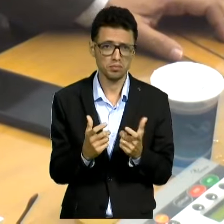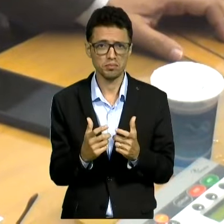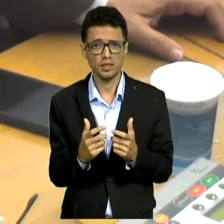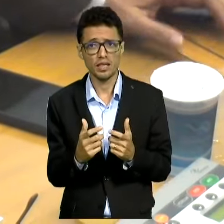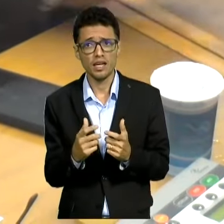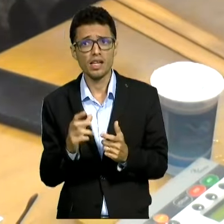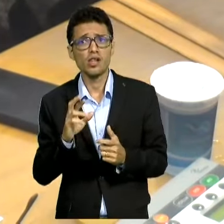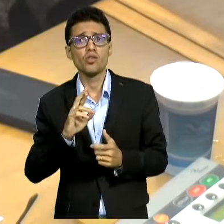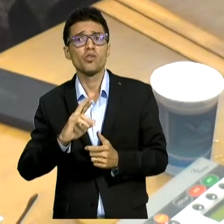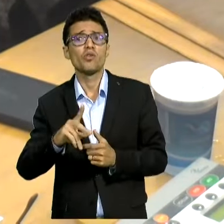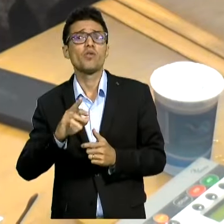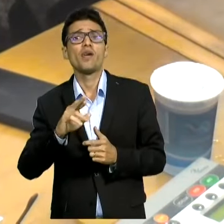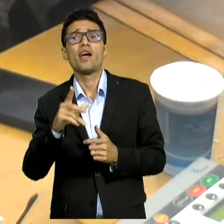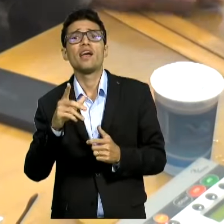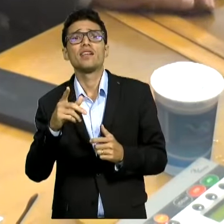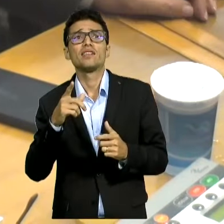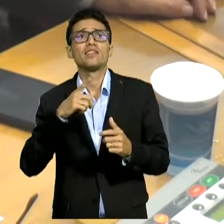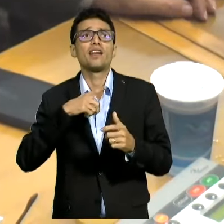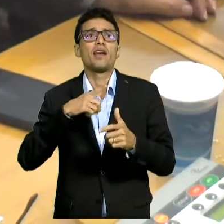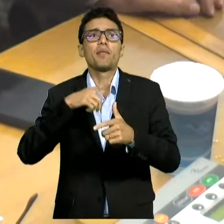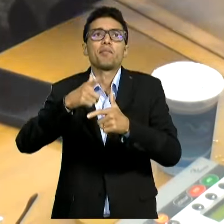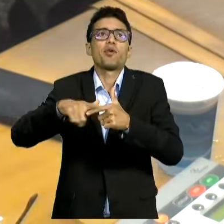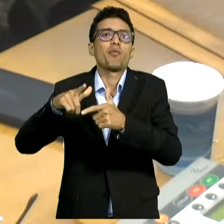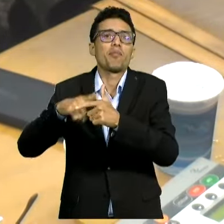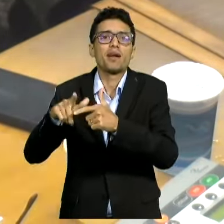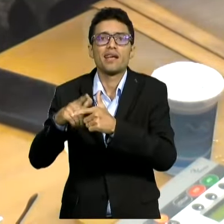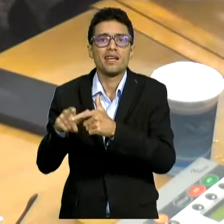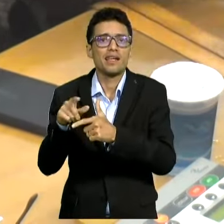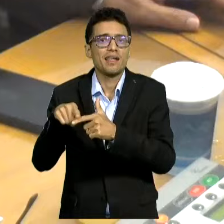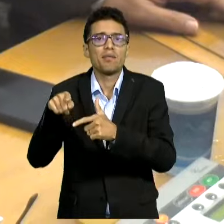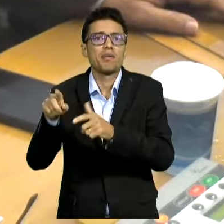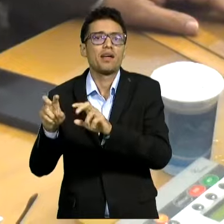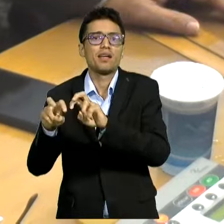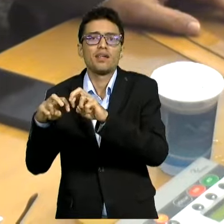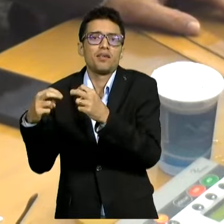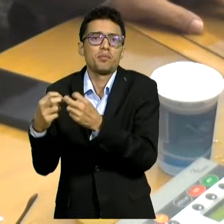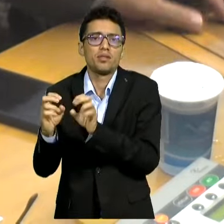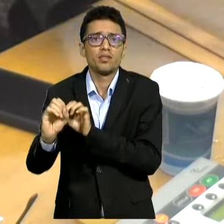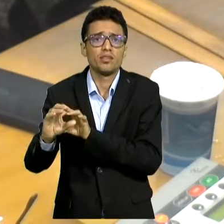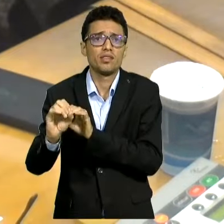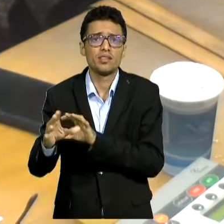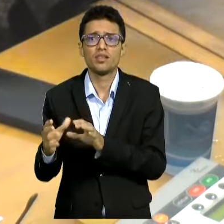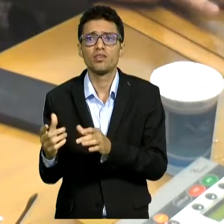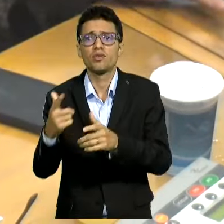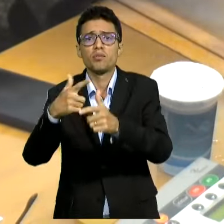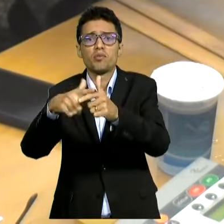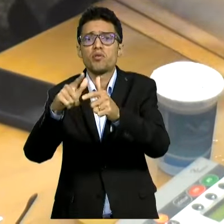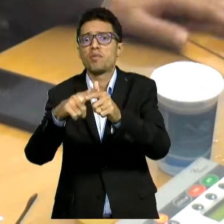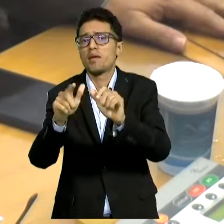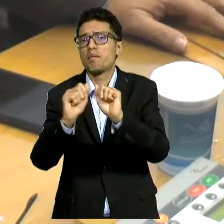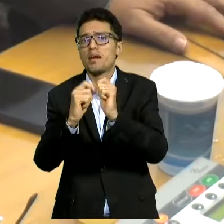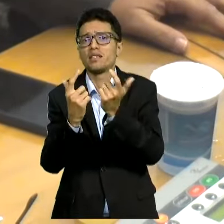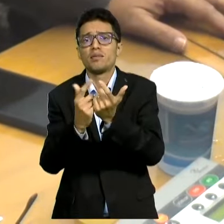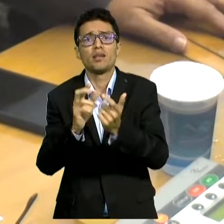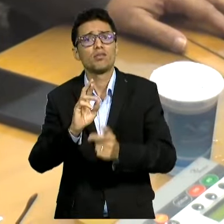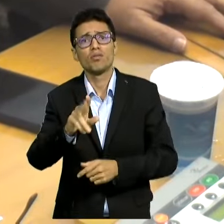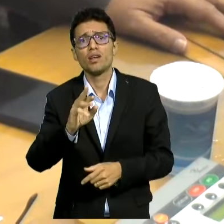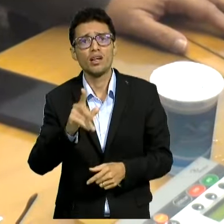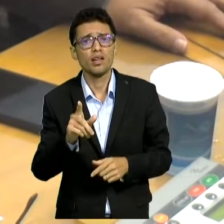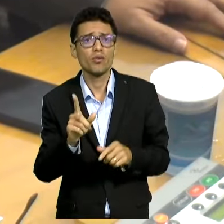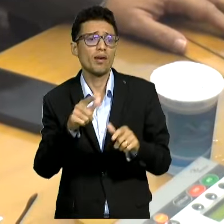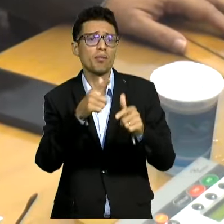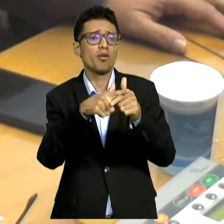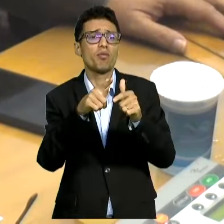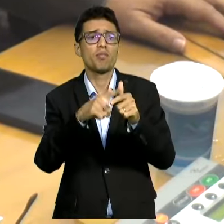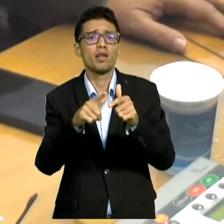criar problema para a Comissão de Educação, não é criar problema para a casa, não é criar problema para o governo.